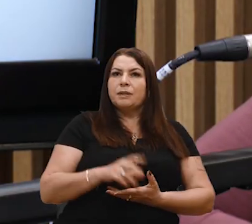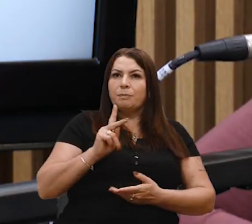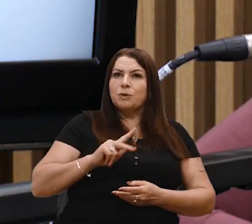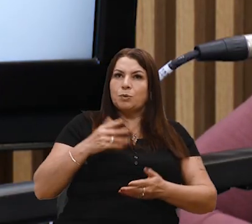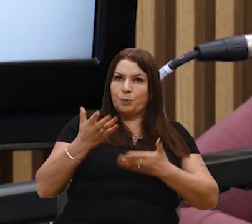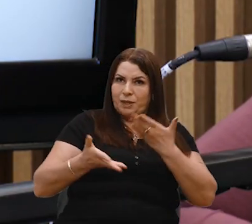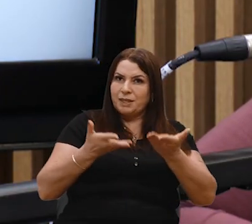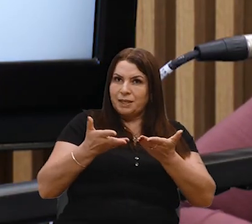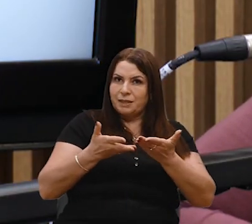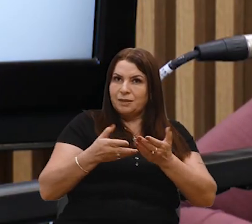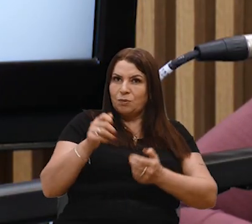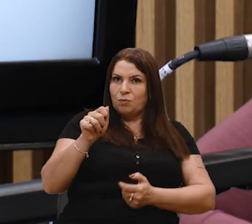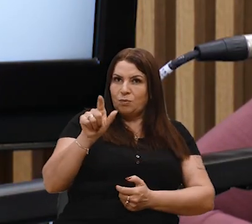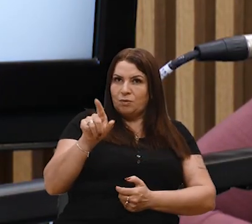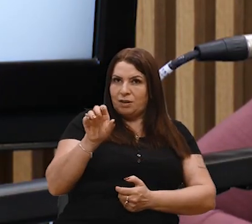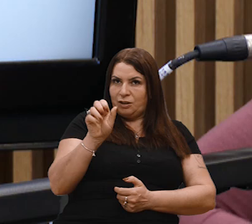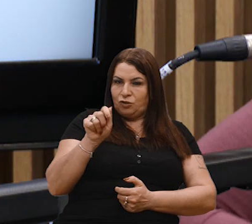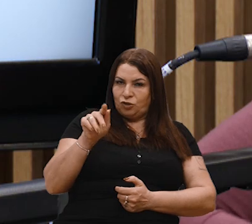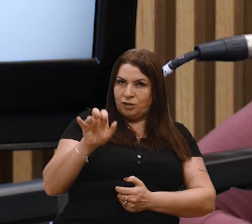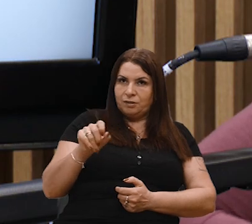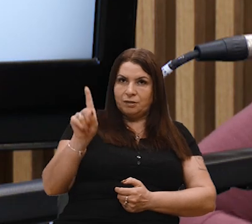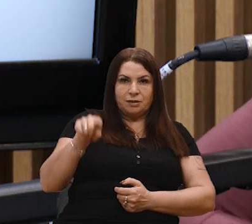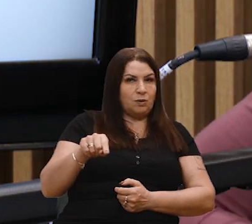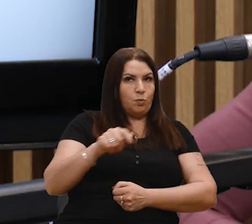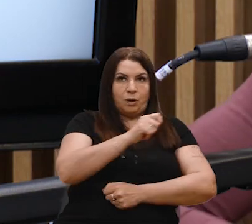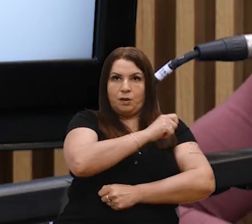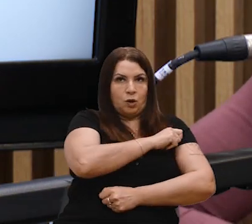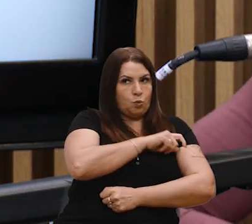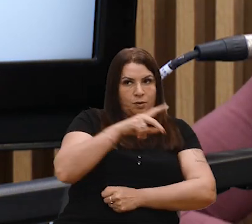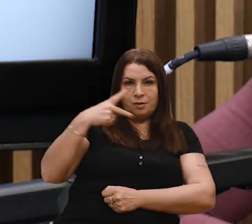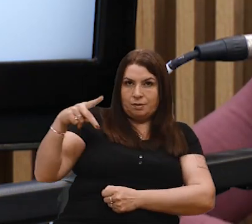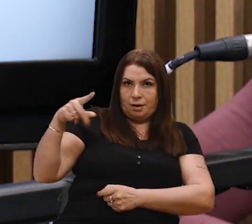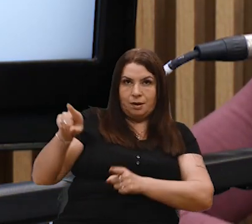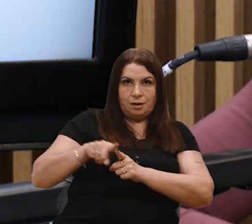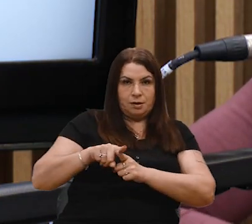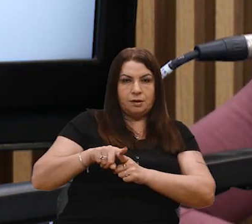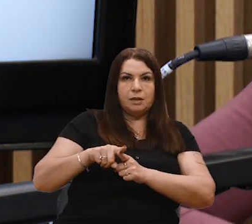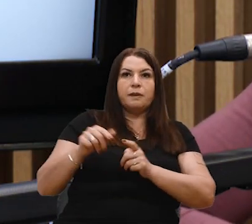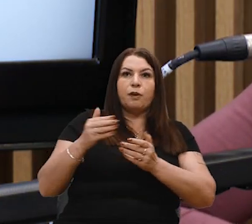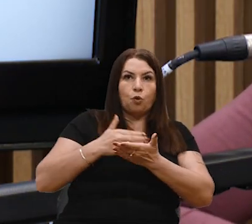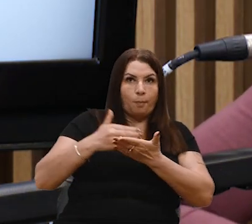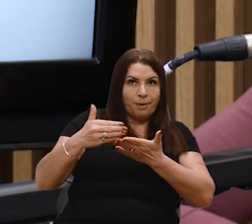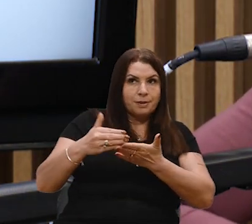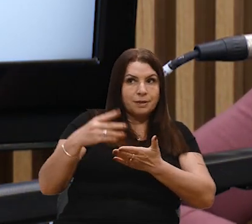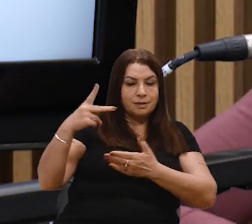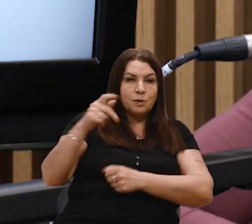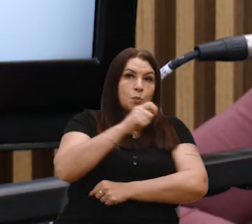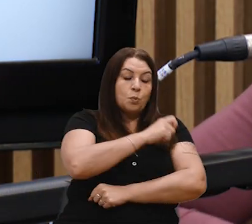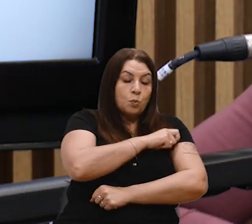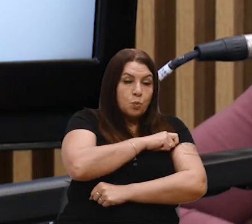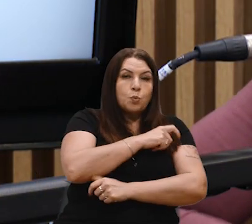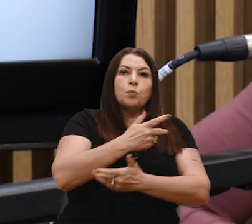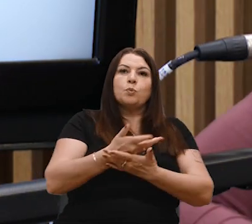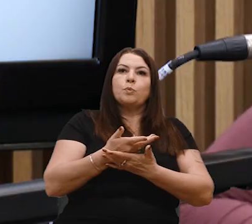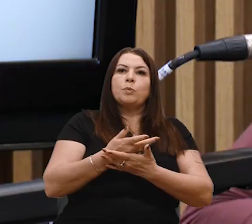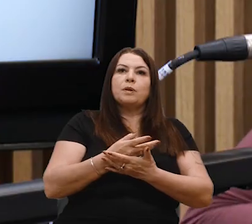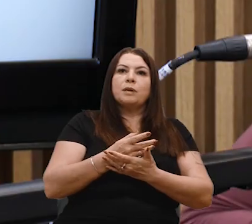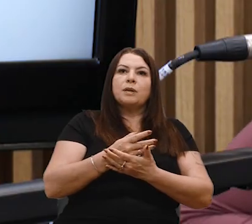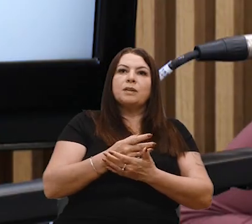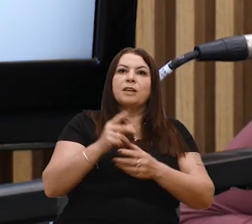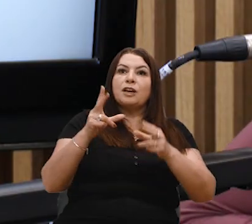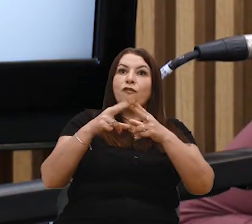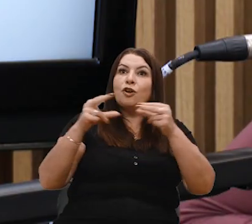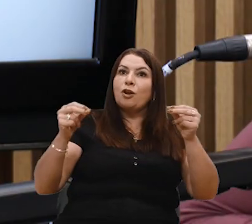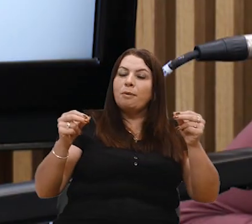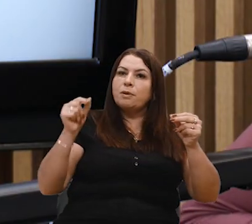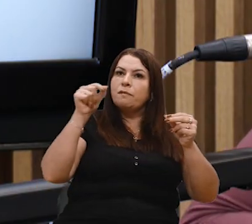um ali que eu atendo, que o Alexandre que me indicou. Ele não é aluno do Alexandre, ele vai começar a ser teu aluno, e